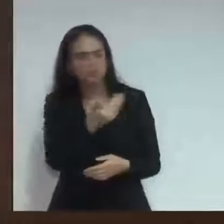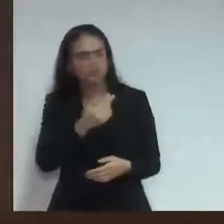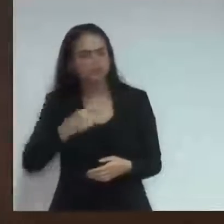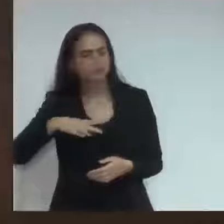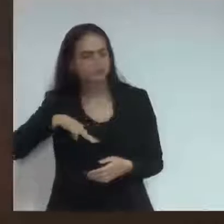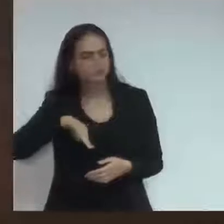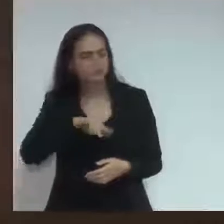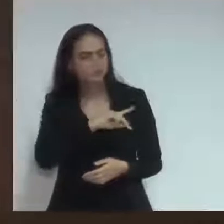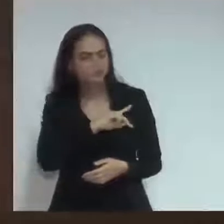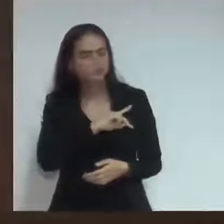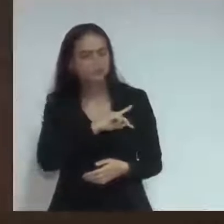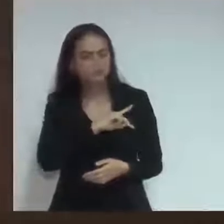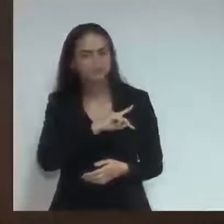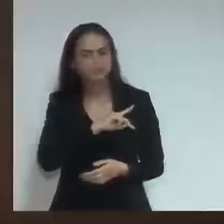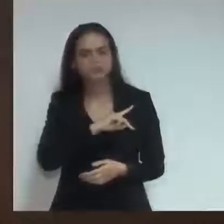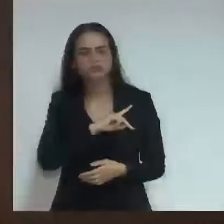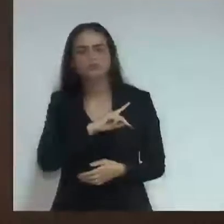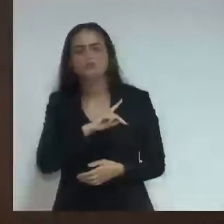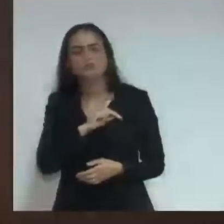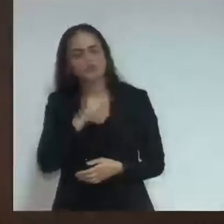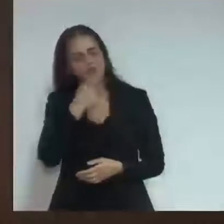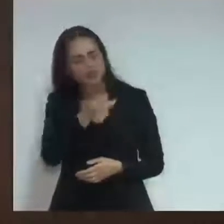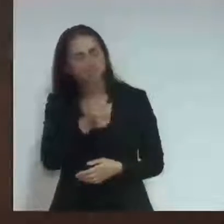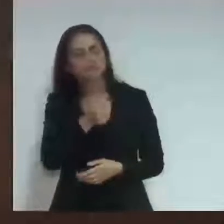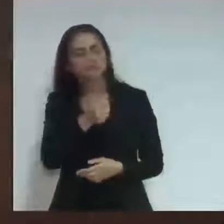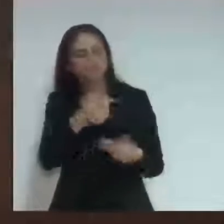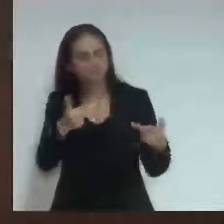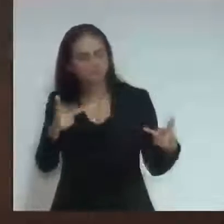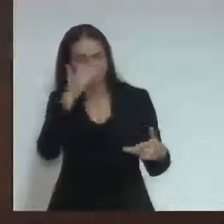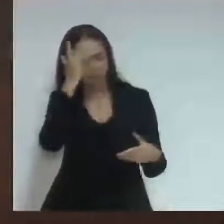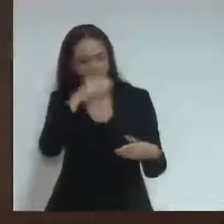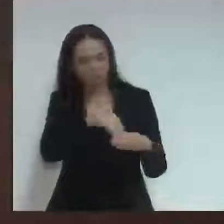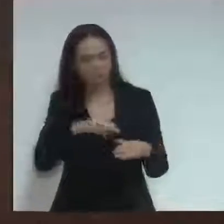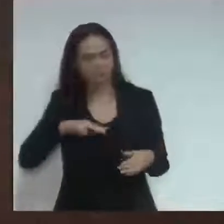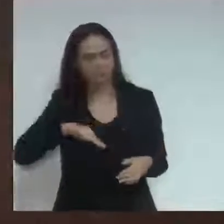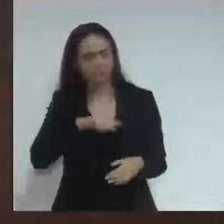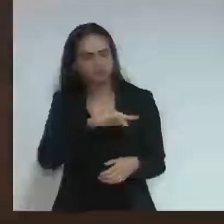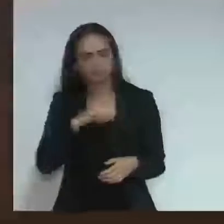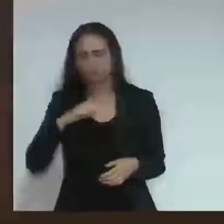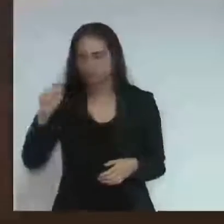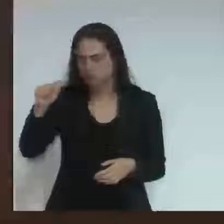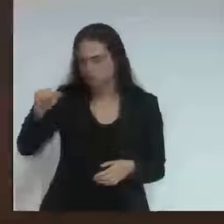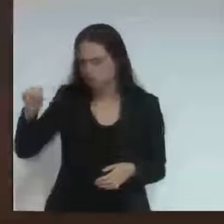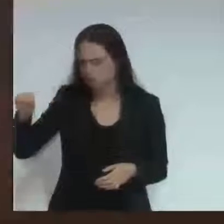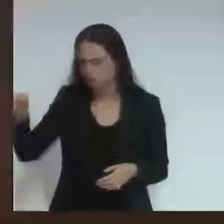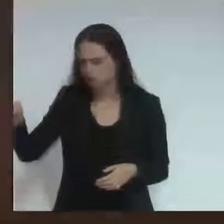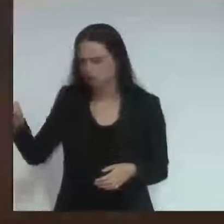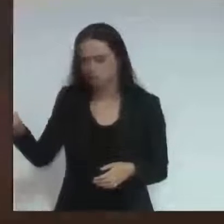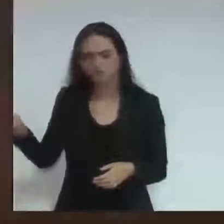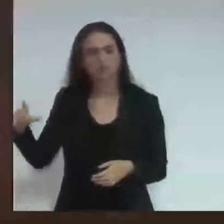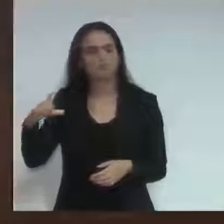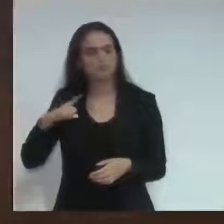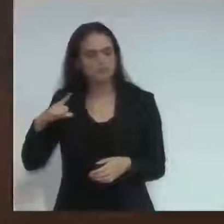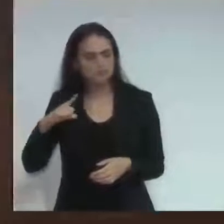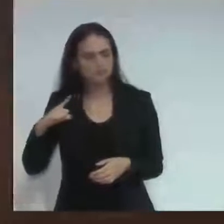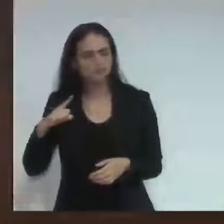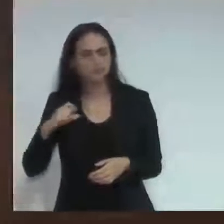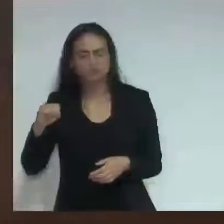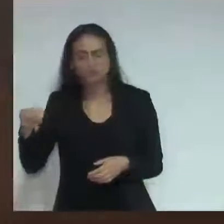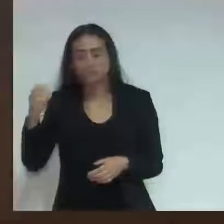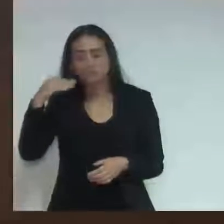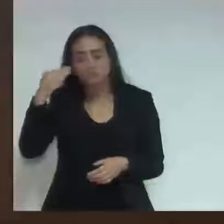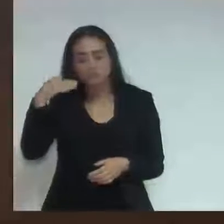algum. Promotor nos chamou, falei, promotor, foram essas empresas, são institutos, se tem mais ou menos experiência, eu tenho que cumprir a